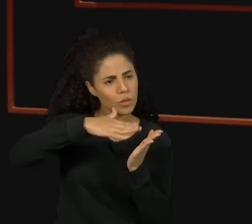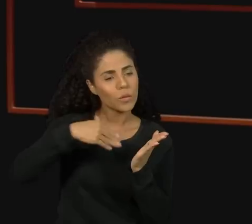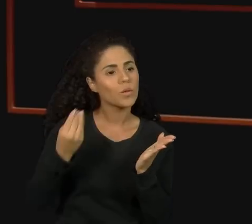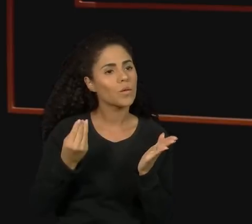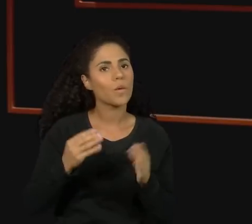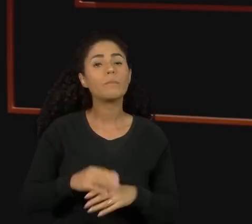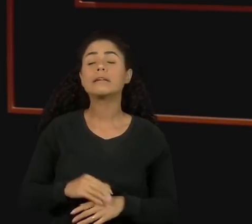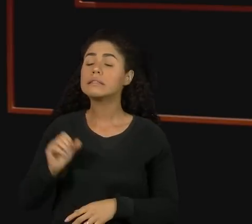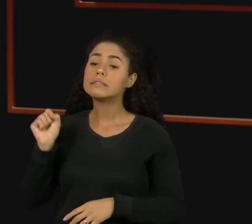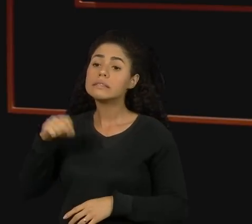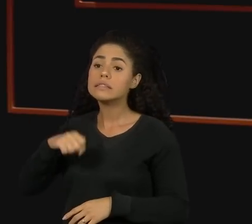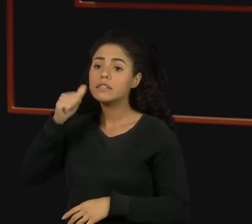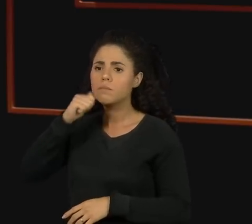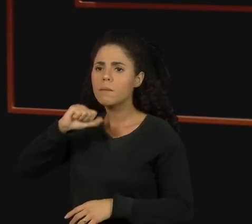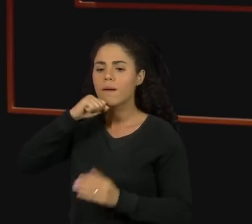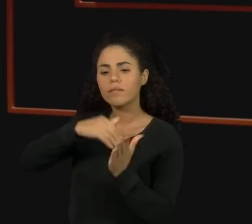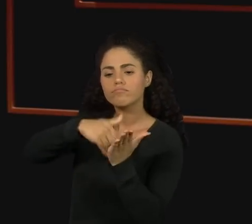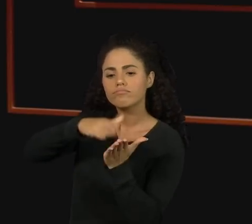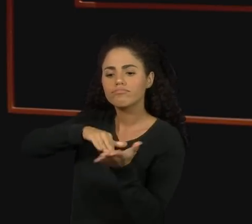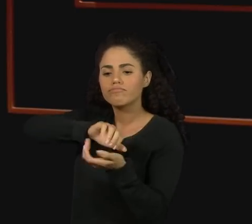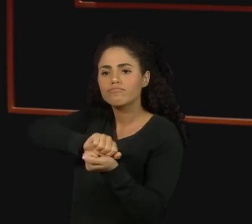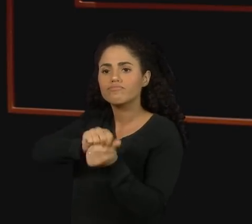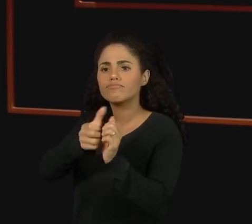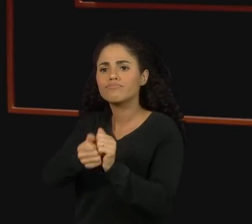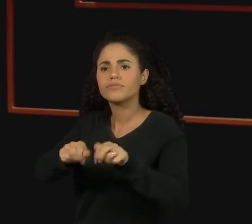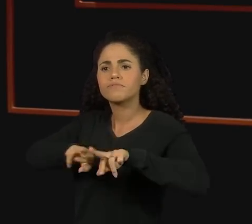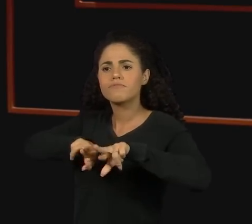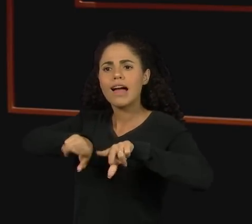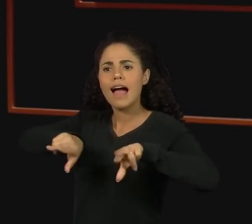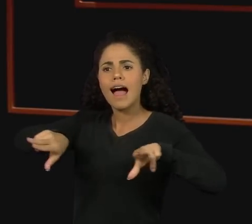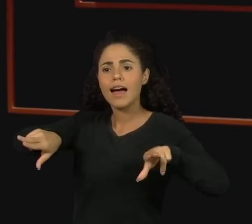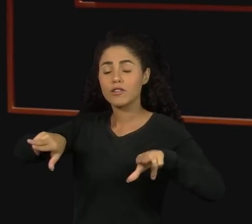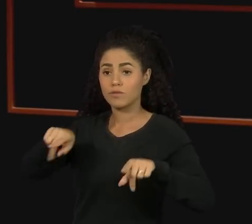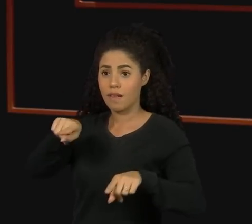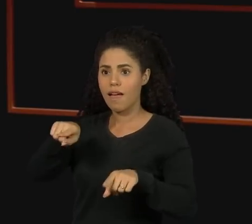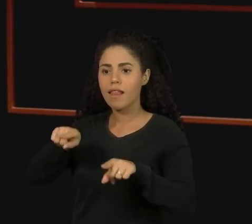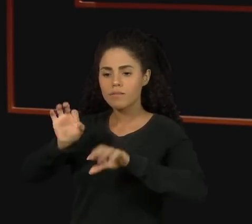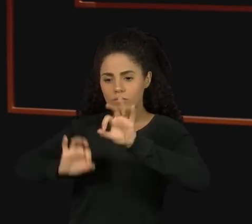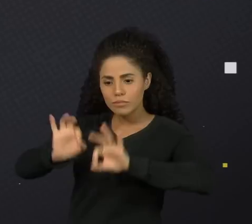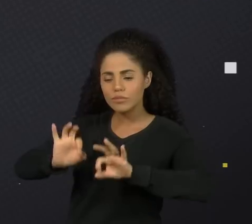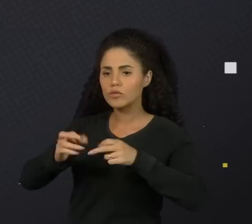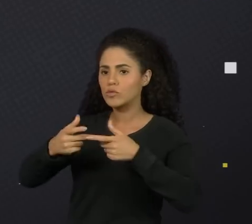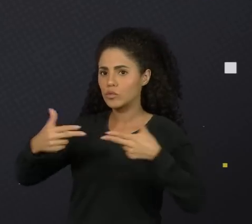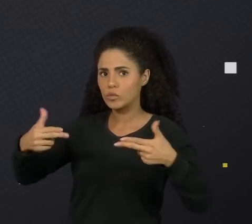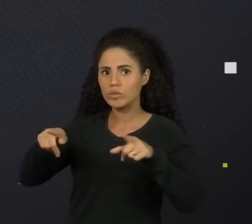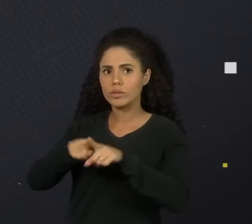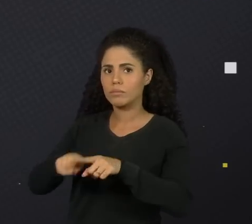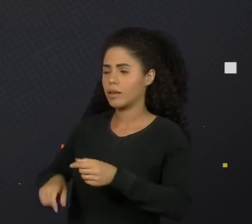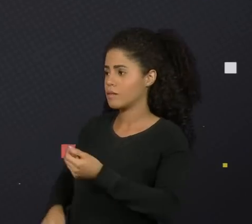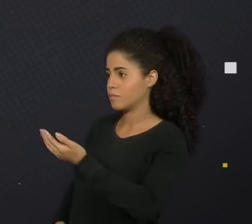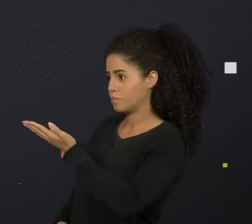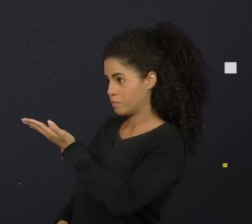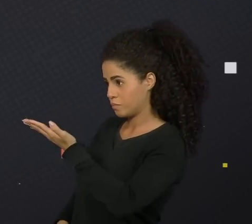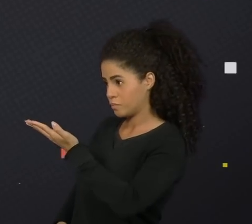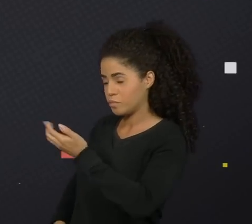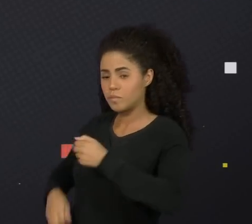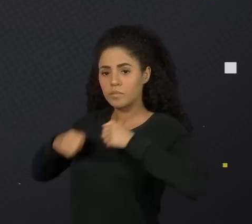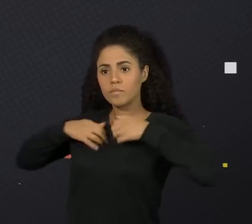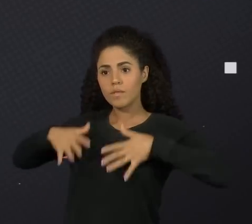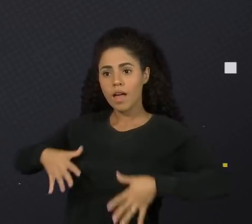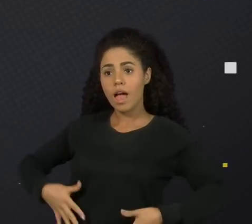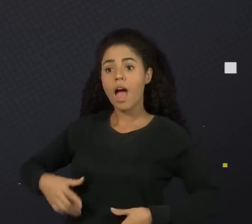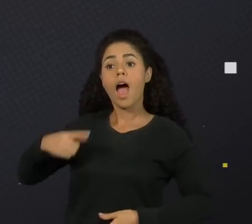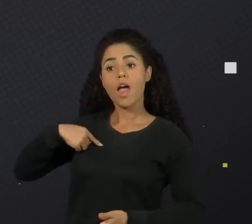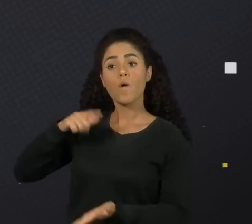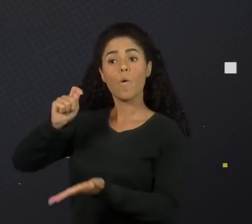mamãe pinta, minha mãe é uma grande artesã, na verdade. Os macramês dos figurinos do Clara Nunes, a tal guerreira do musical, eu contratei ela para